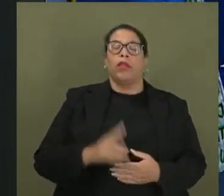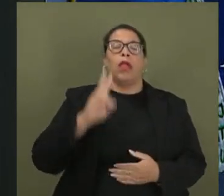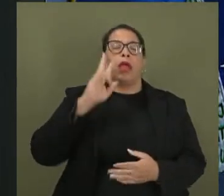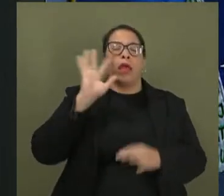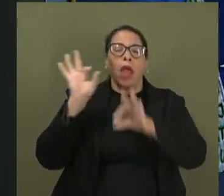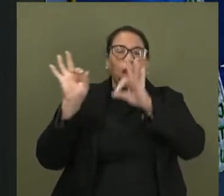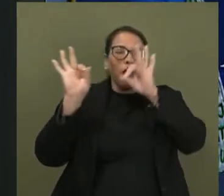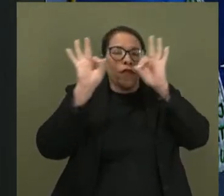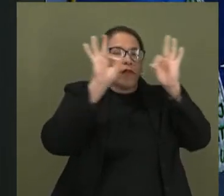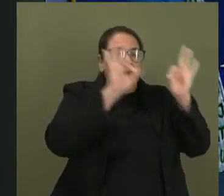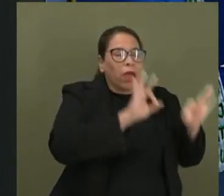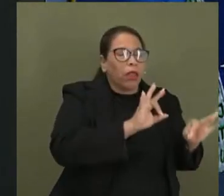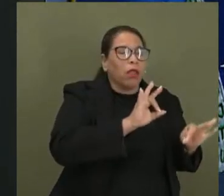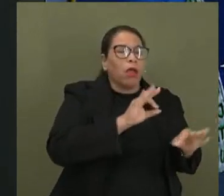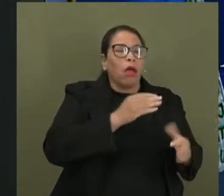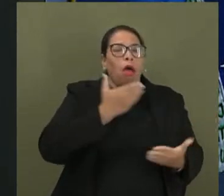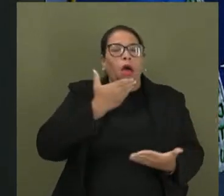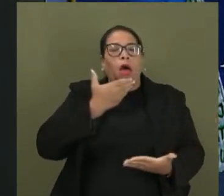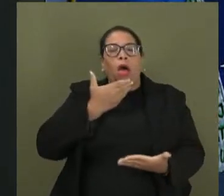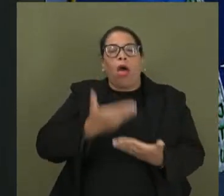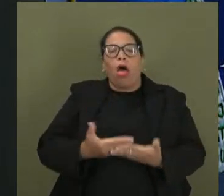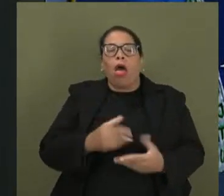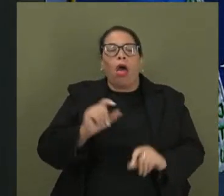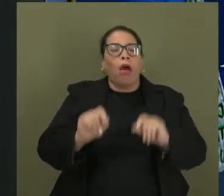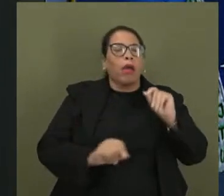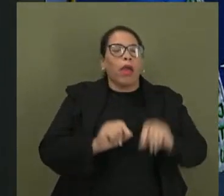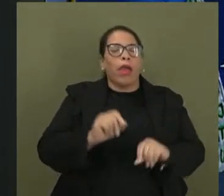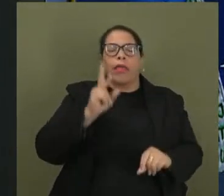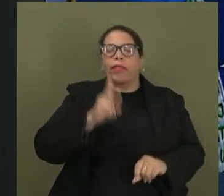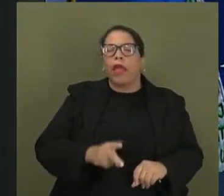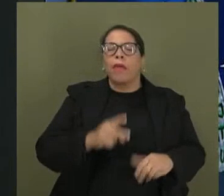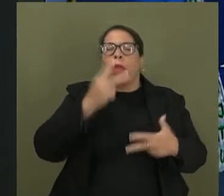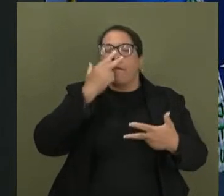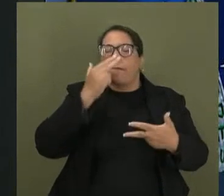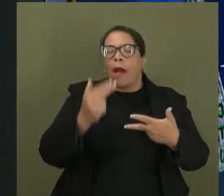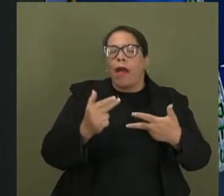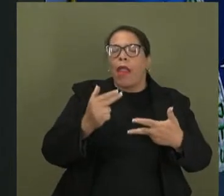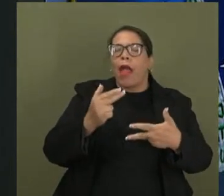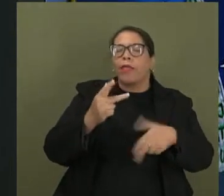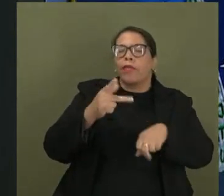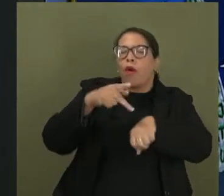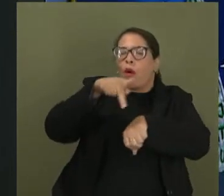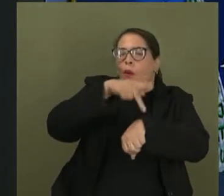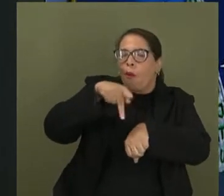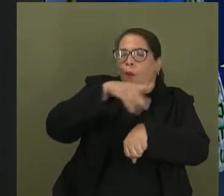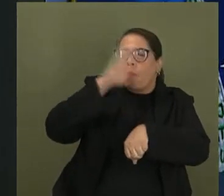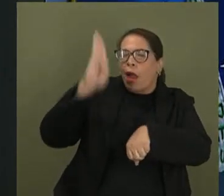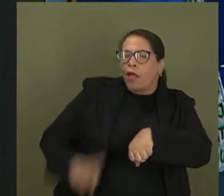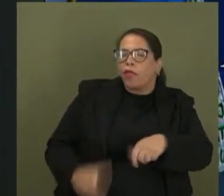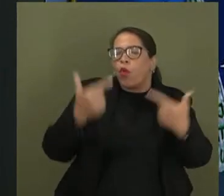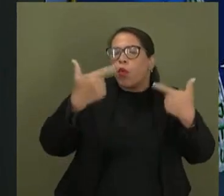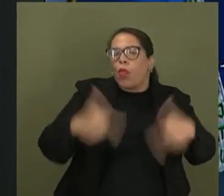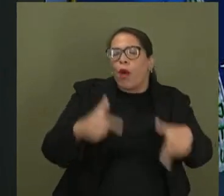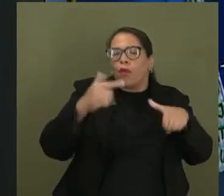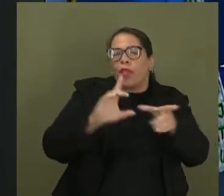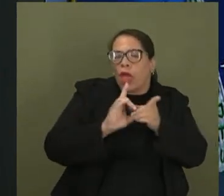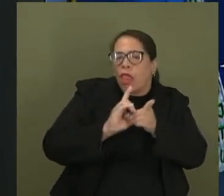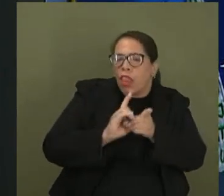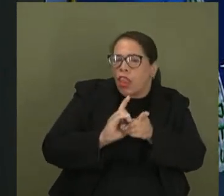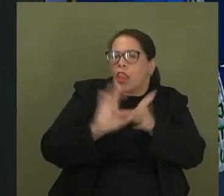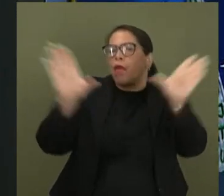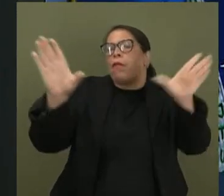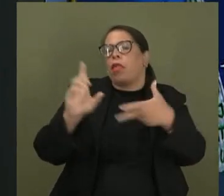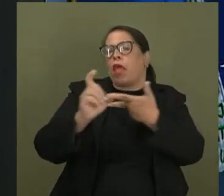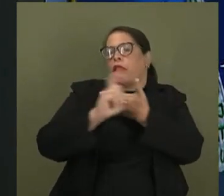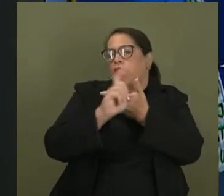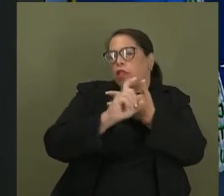assistindo perplexo a um gradual rompimento do Estado democrático de direito e da independência entre